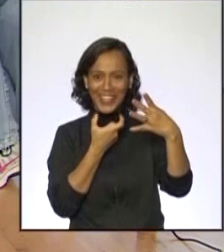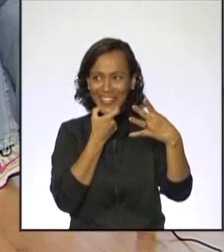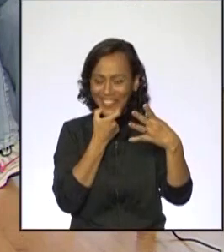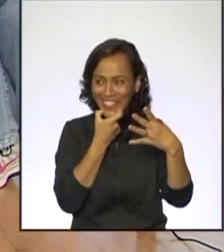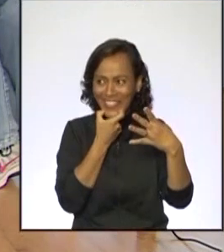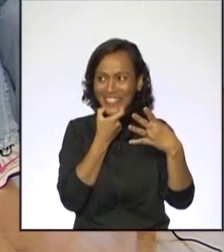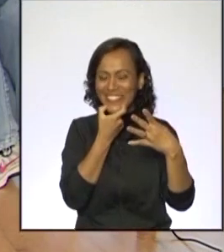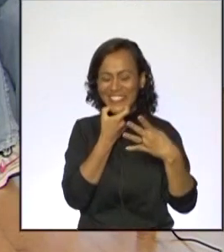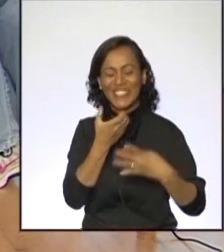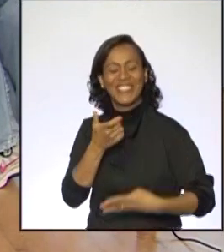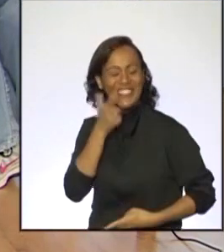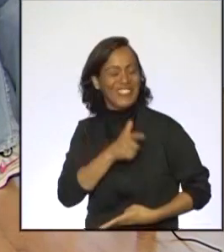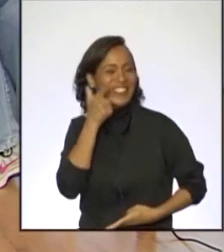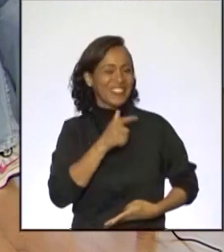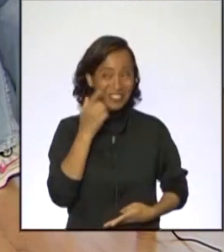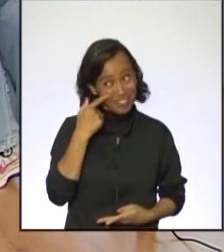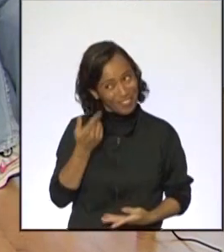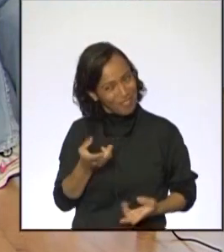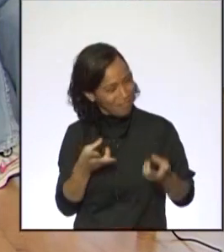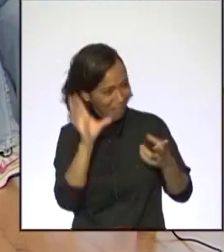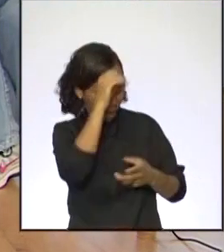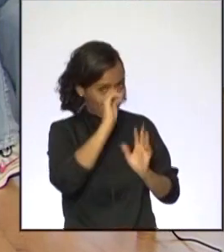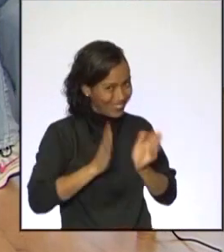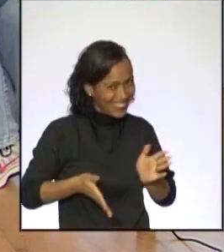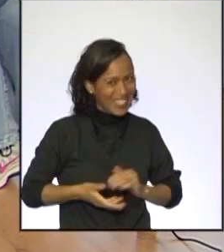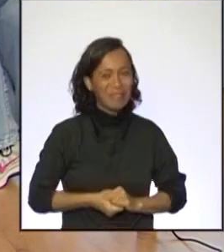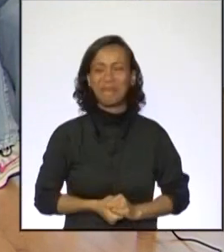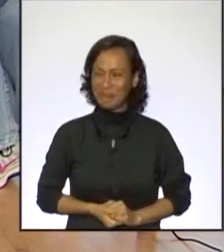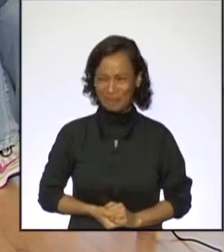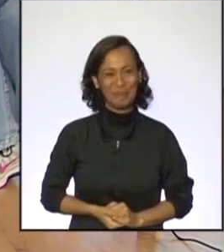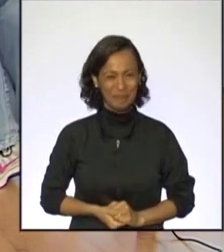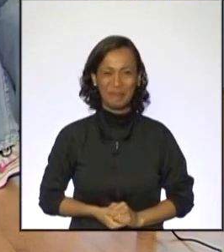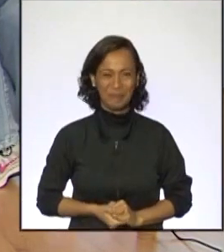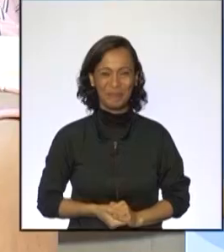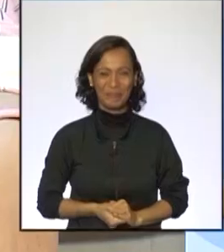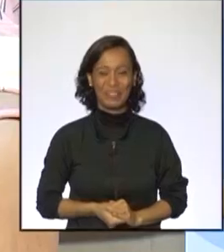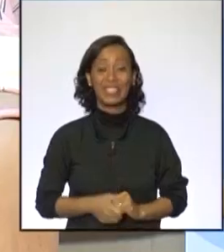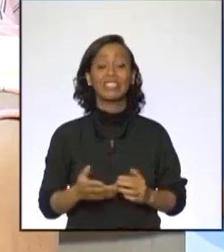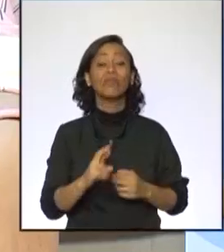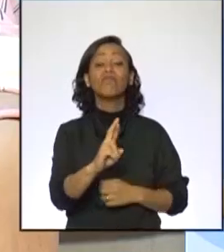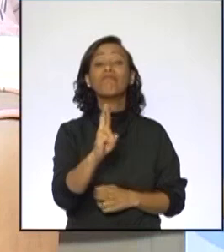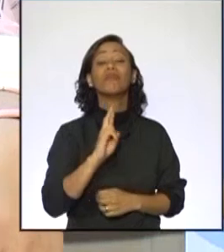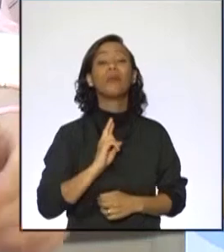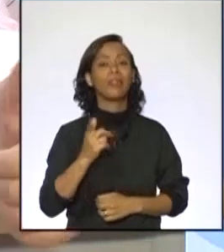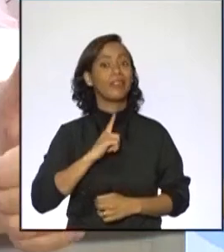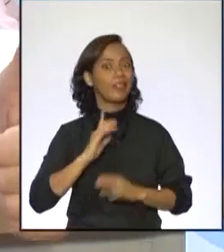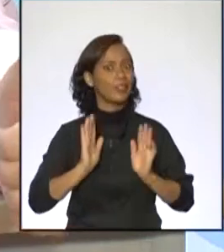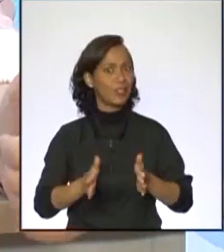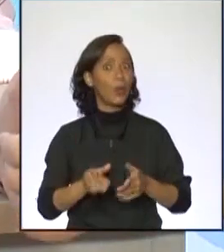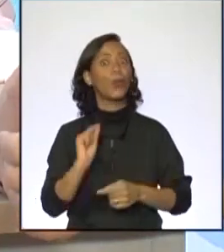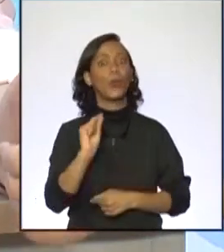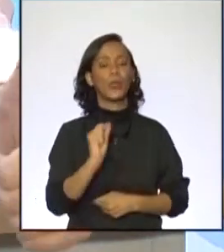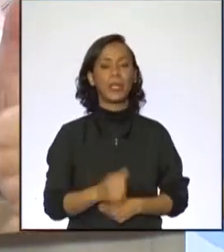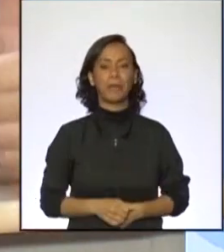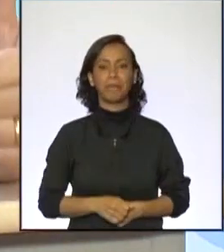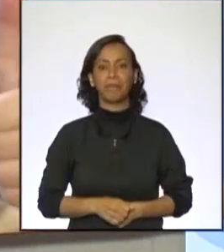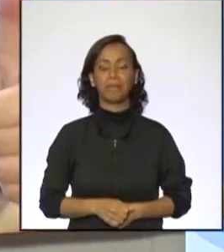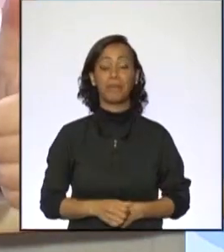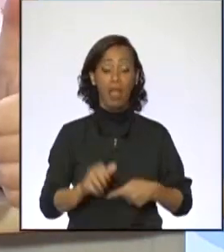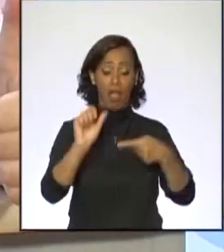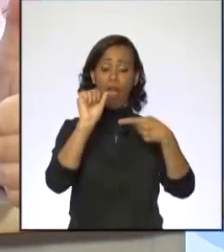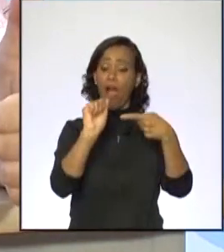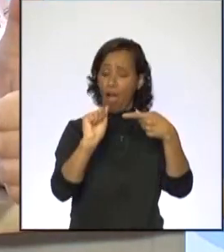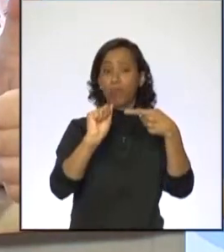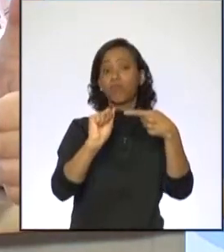sua pronúncia está boa? Vamos lá. Olha só, as respostas que eu recebi, tá, aqui, são para alternativa